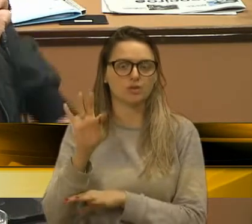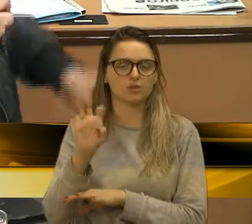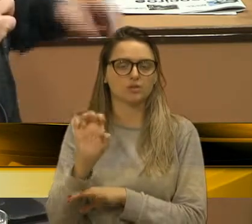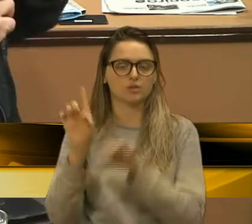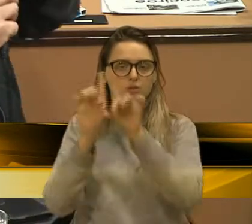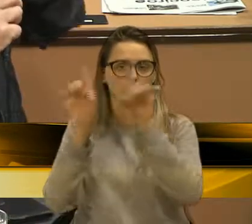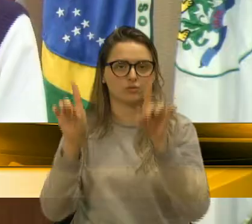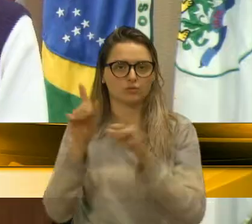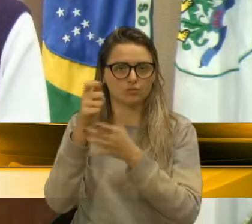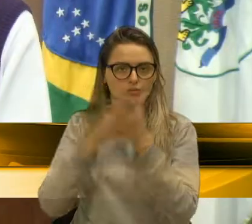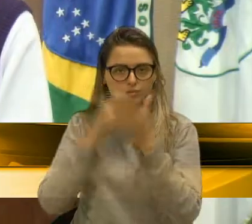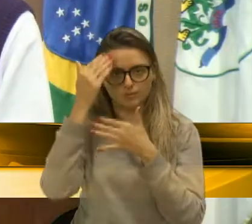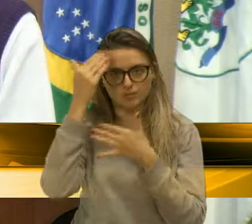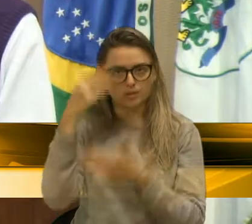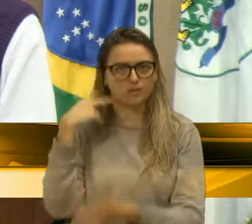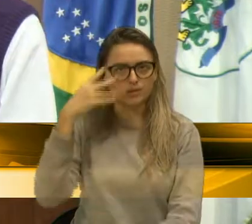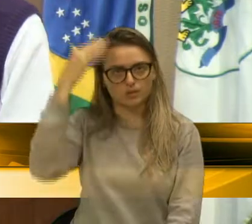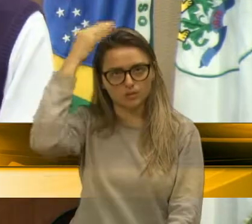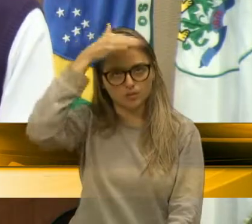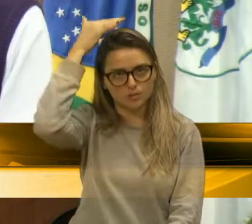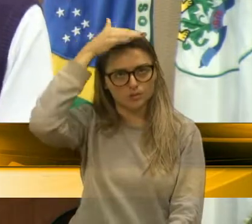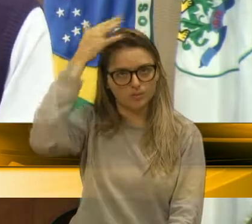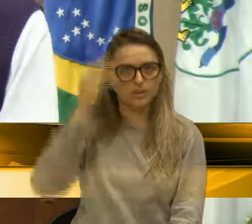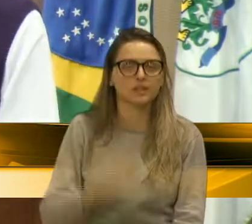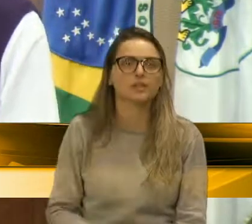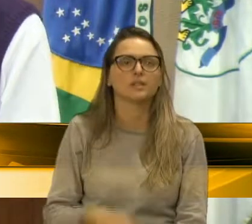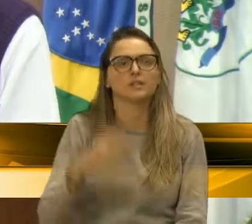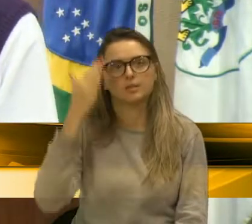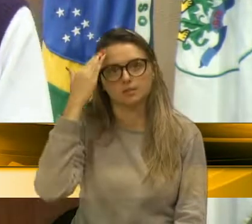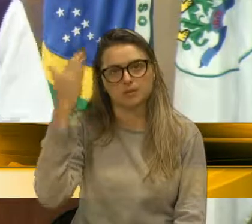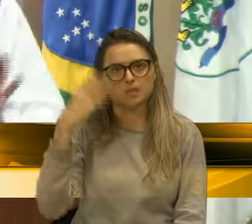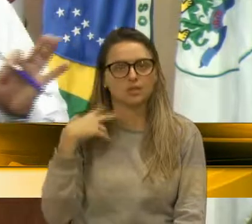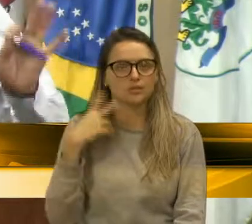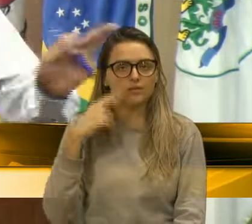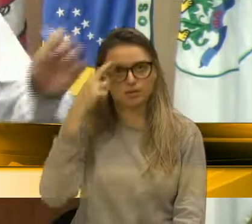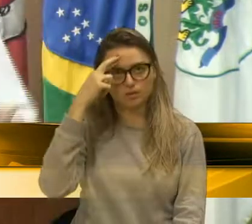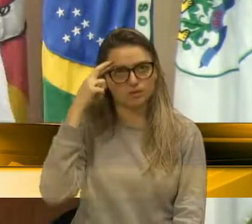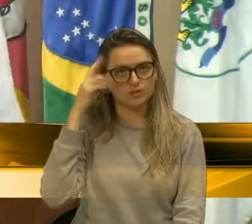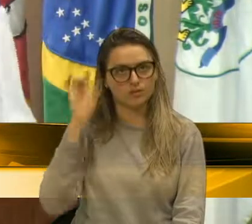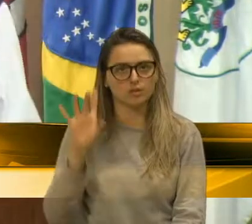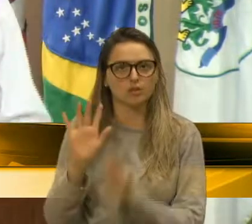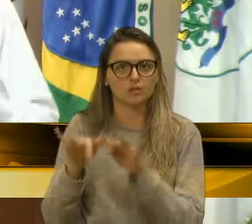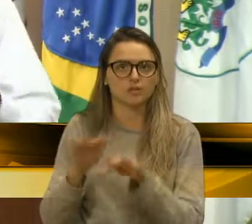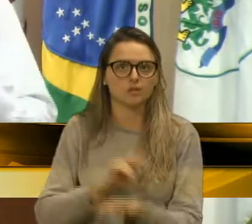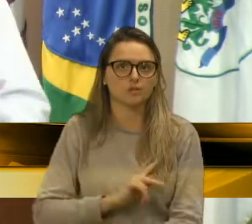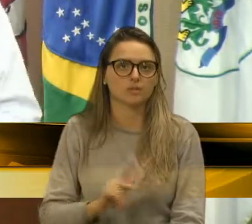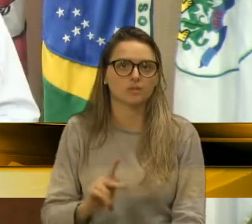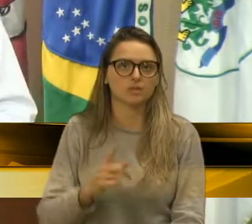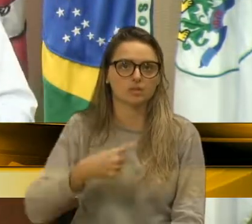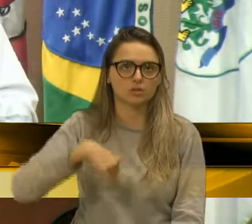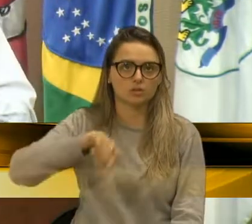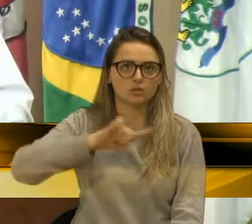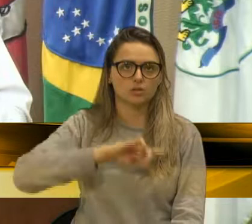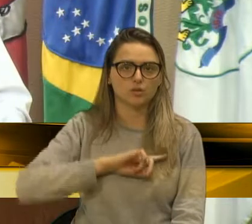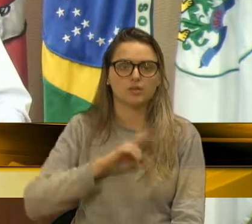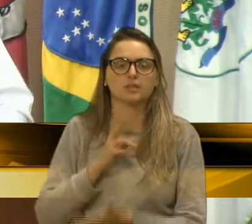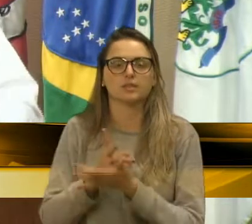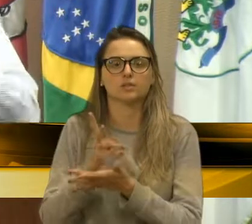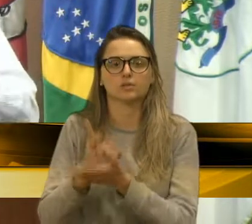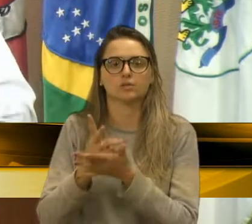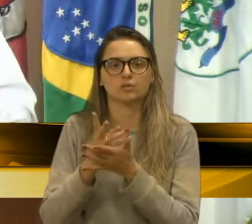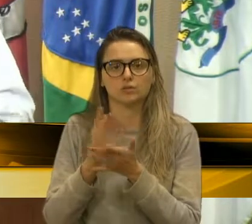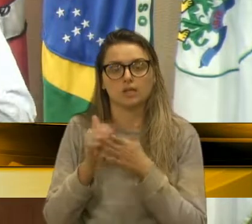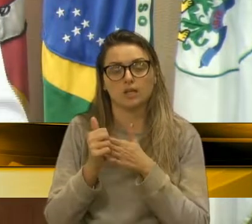servidores. Obrigado, vereador Tomé, pela contribuição, colega Rafael. Para concluir, senhor presidente, então nós iremos acompanhar de perto,